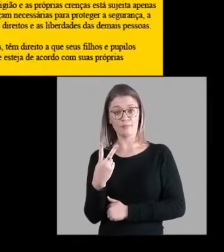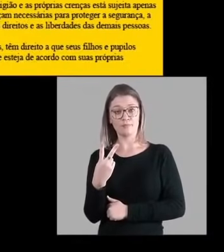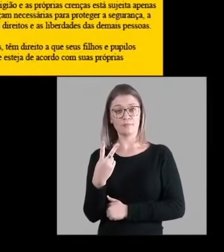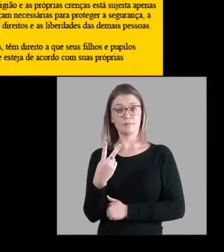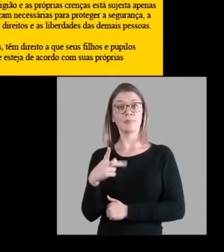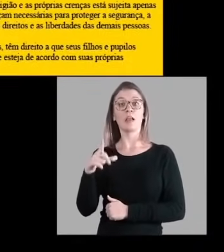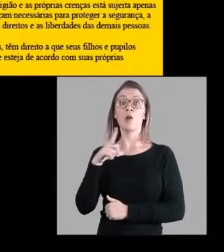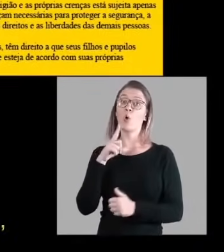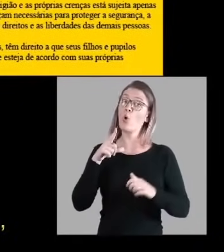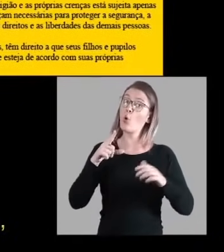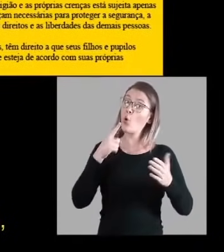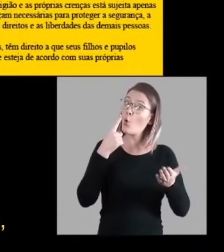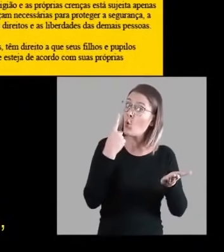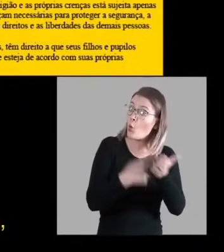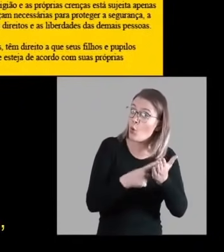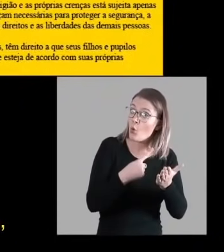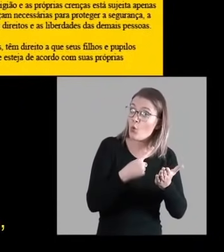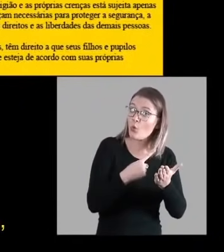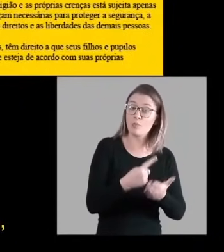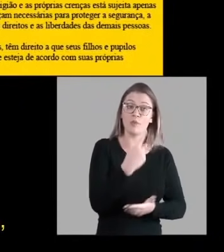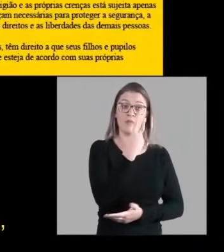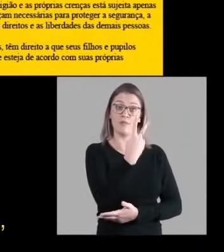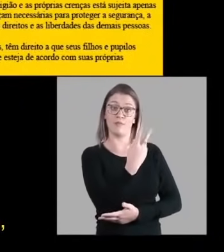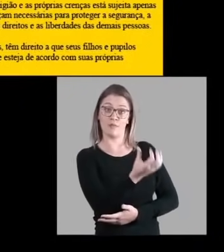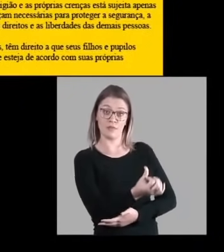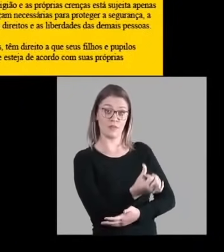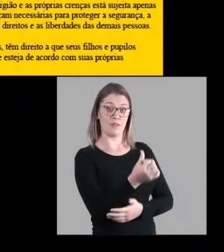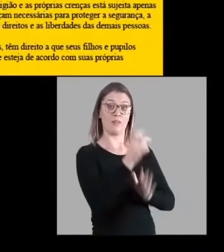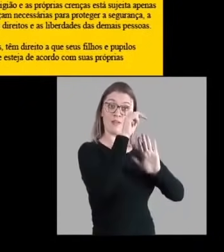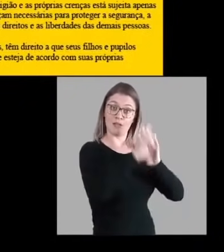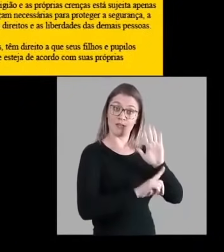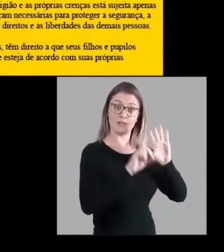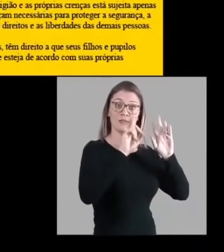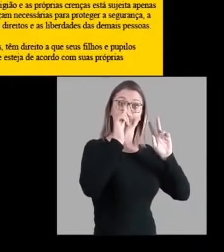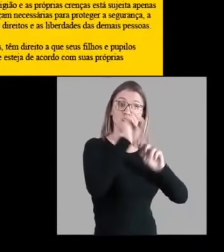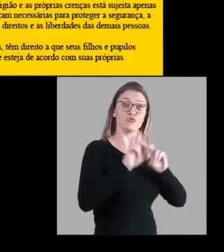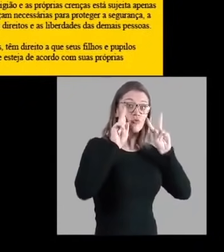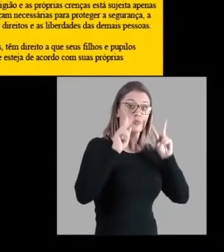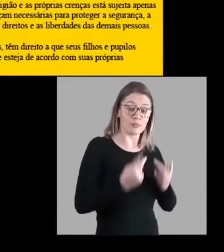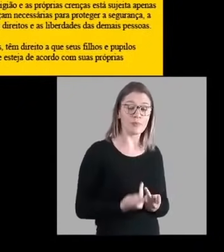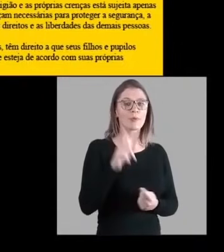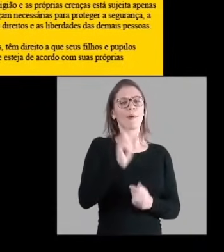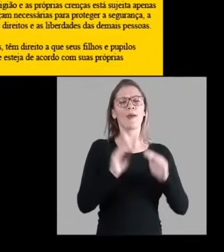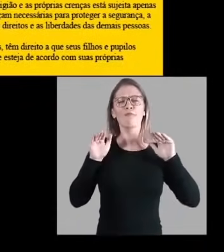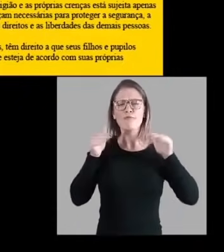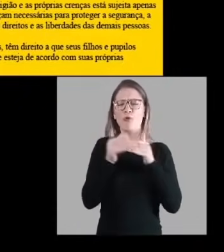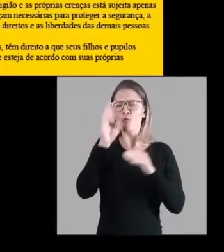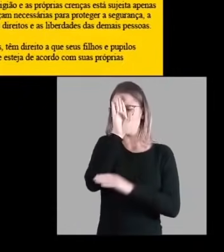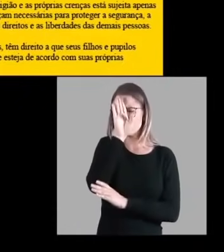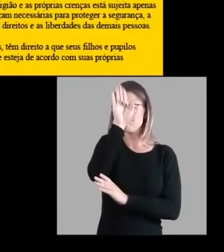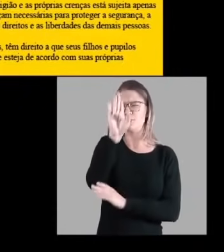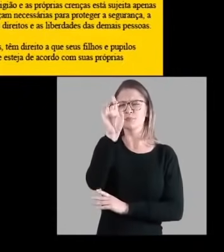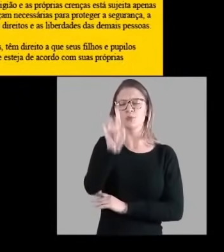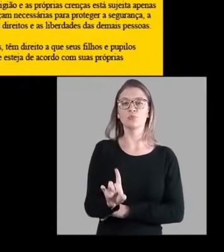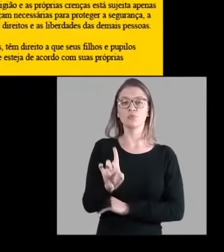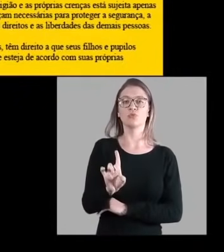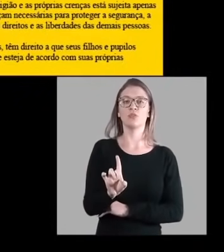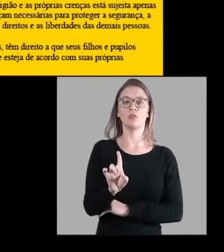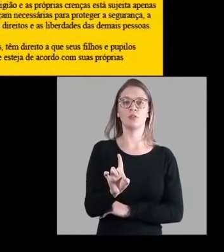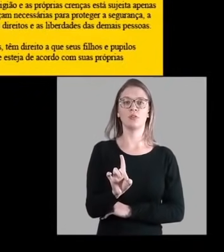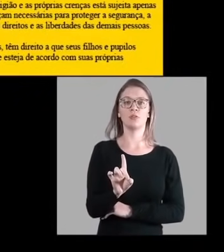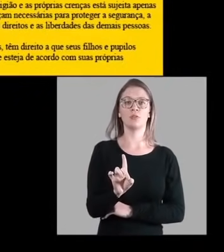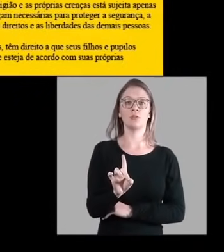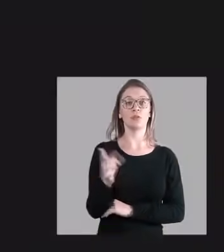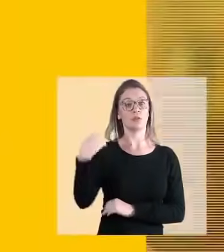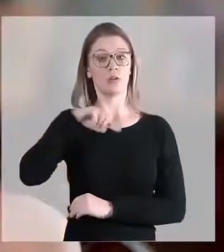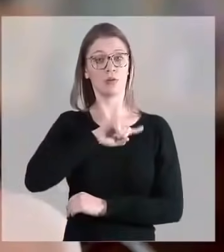com o artigo 26 da Declaração dos Direitos Humanos e é o foco principal do direito que nós queremos trazer para a conversa